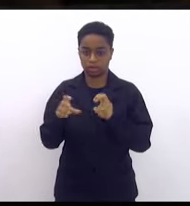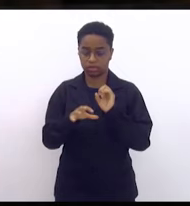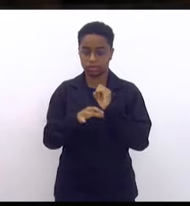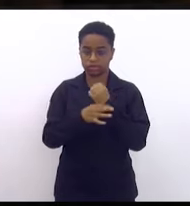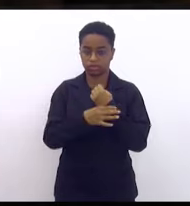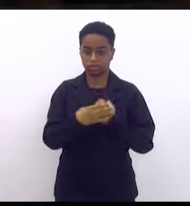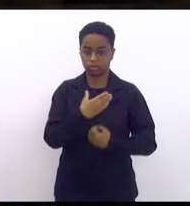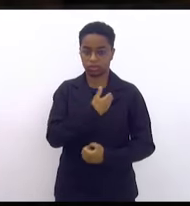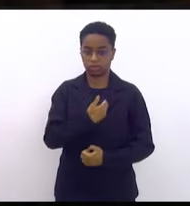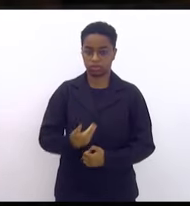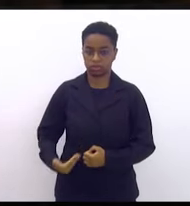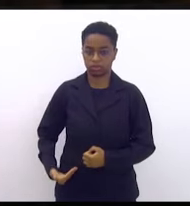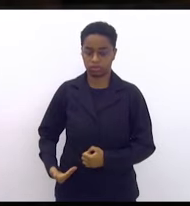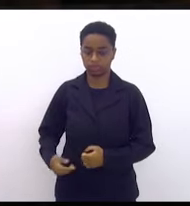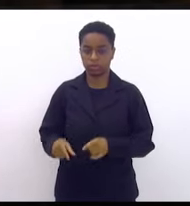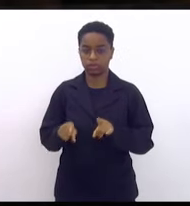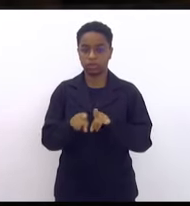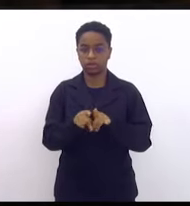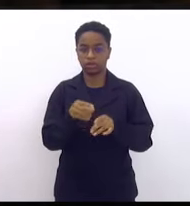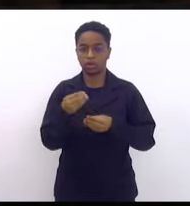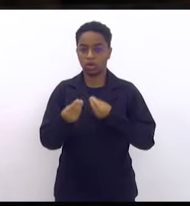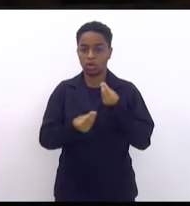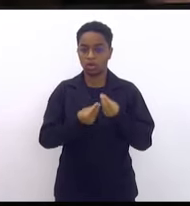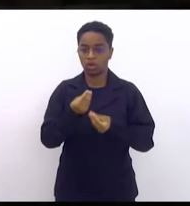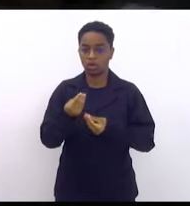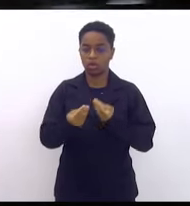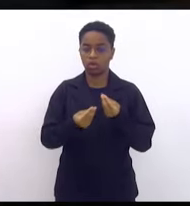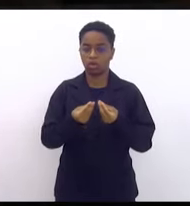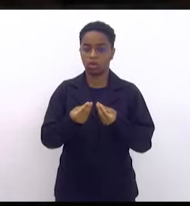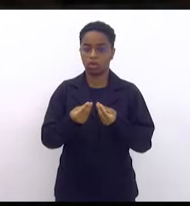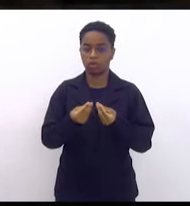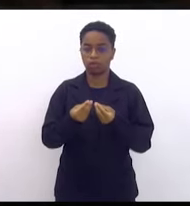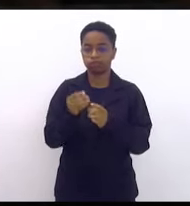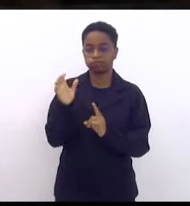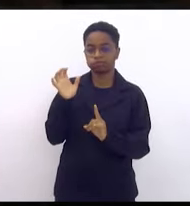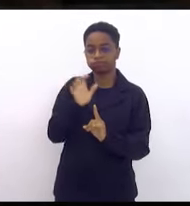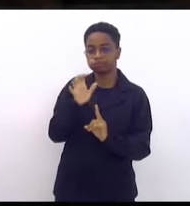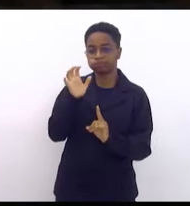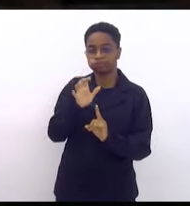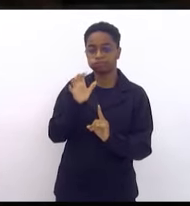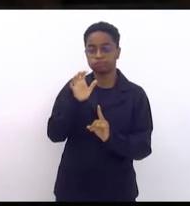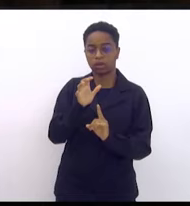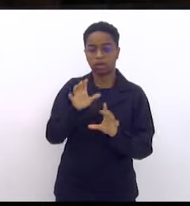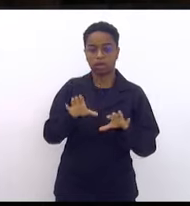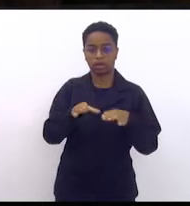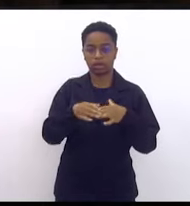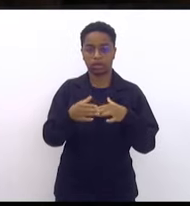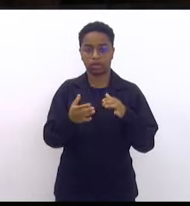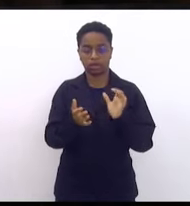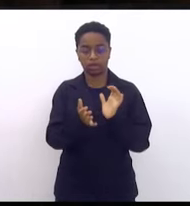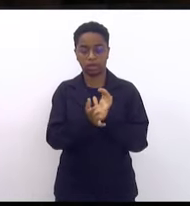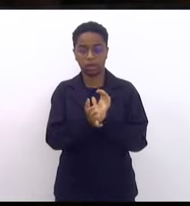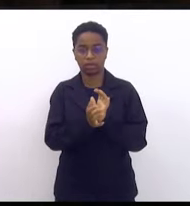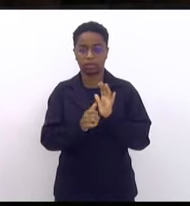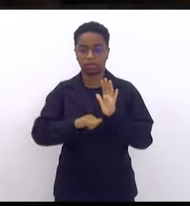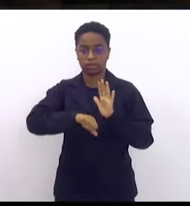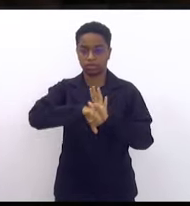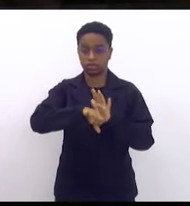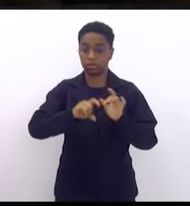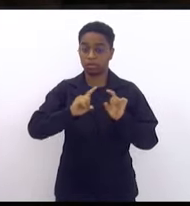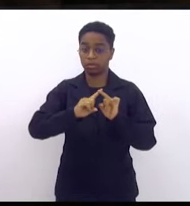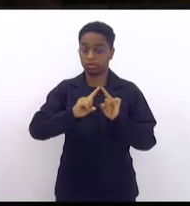segurança pública e de como asfixiar o crime. Então, no bojo disso